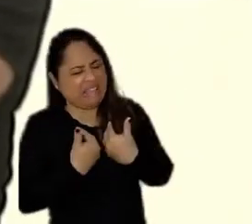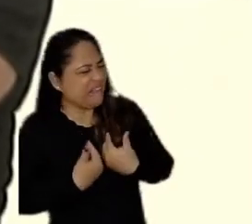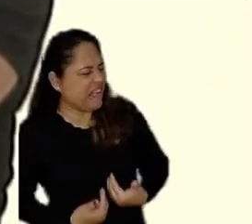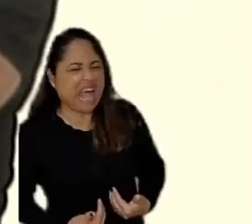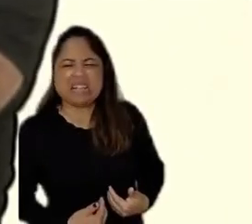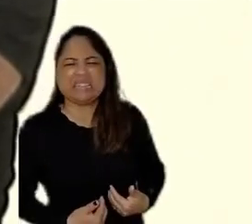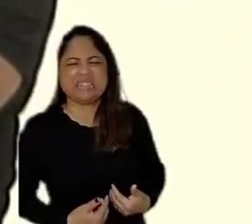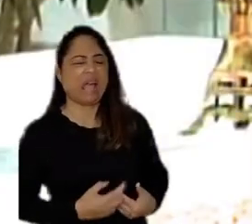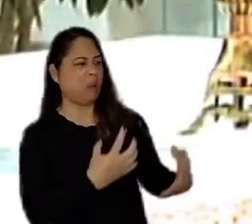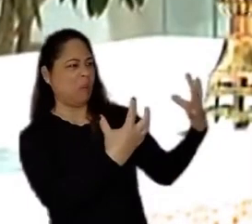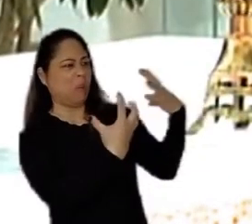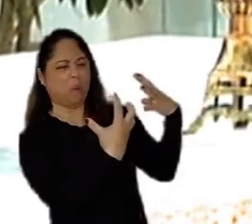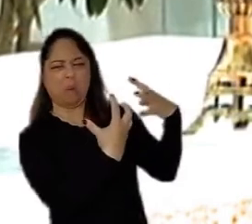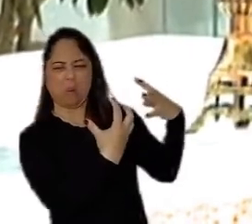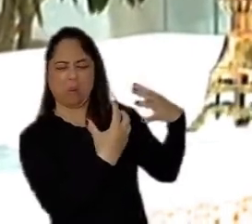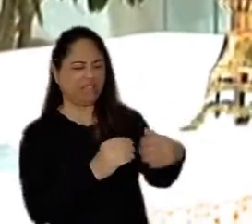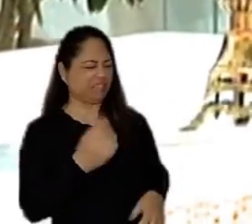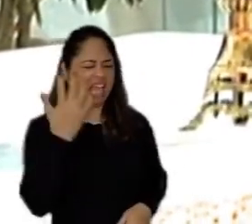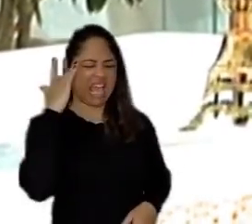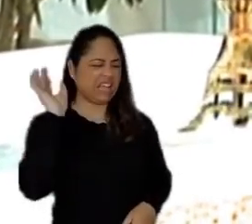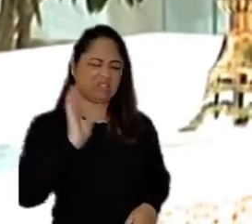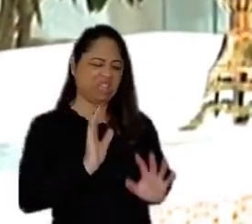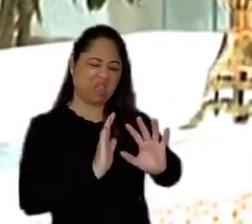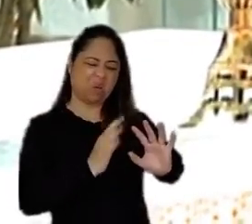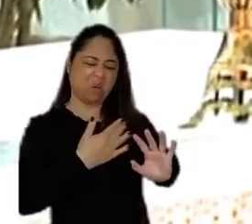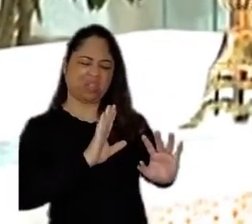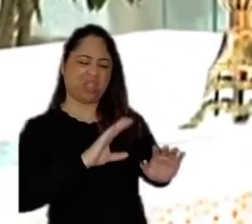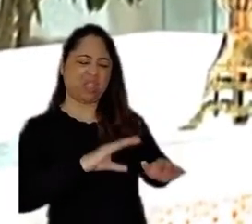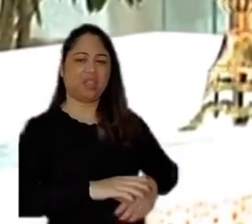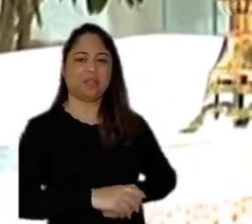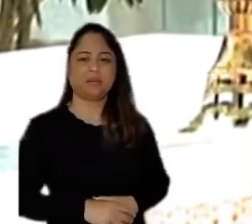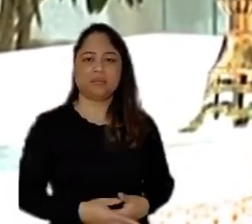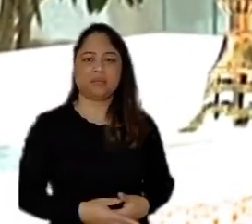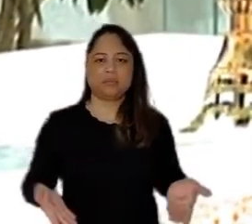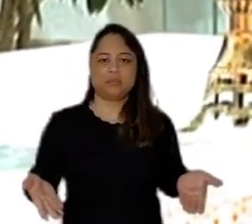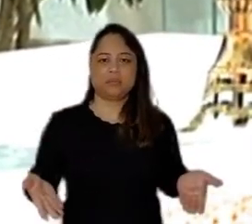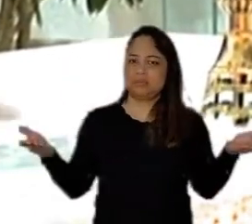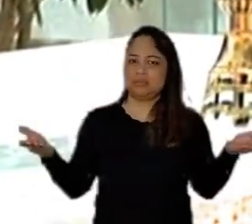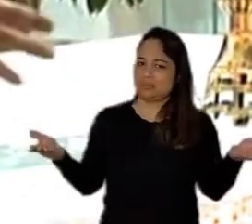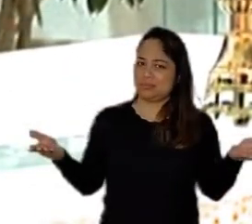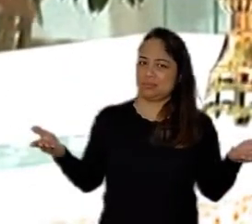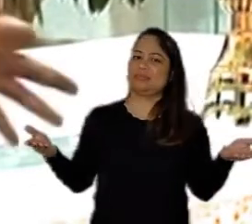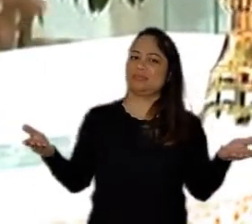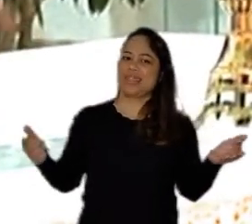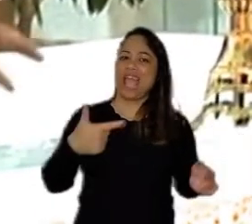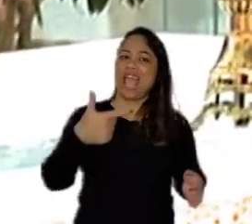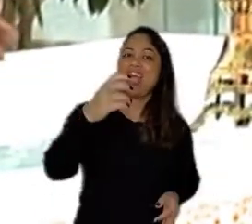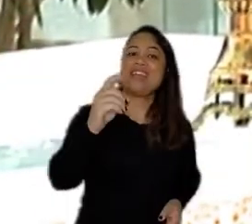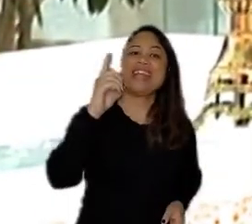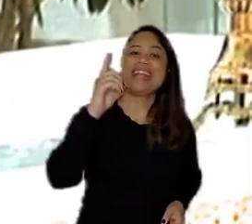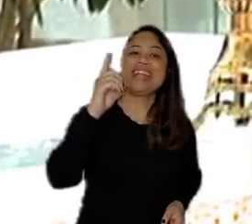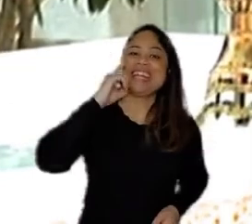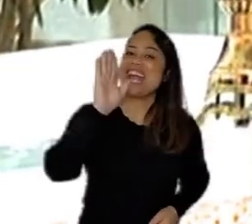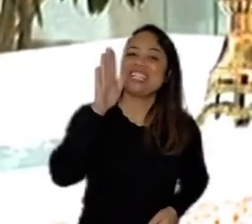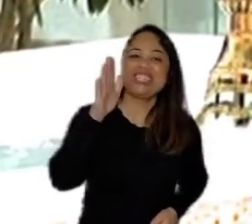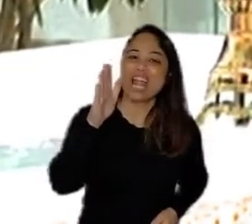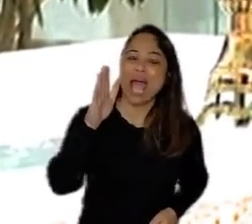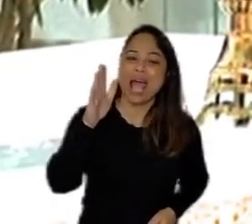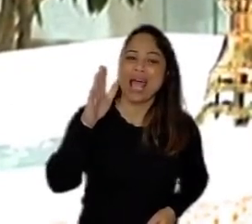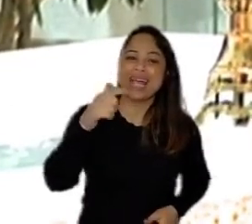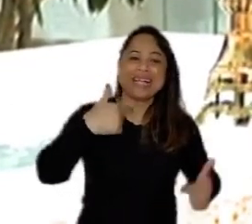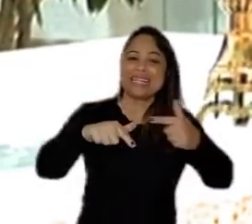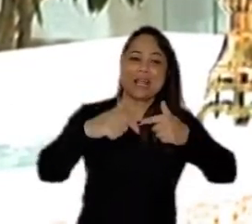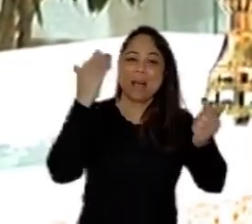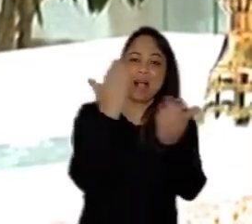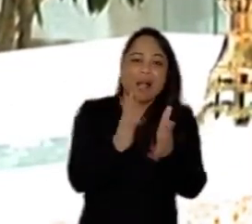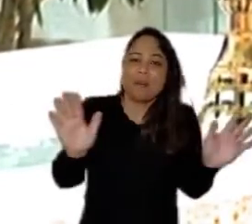muito grande, eu não sei não, né? Vamos ver o que vai dar. Fala para quem está do seu lado: em 20 dias você está desempregado de novo. Pode